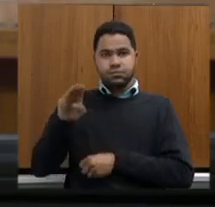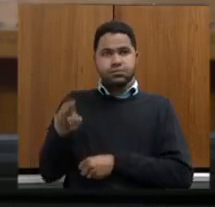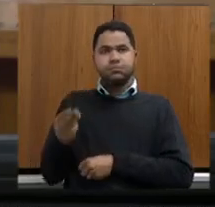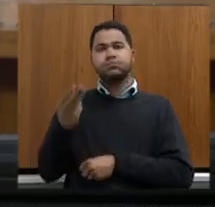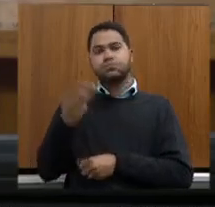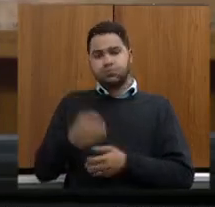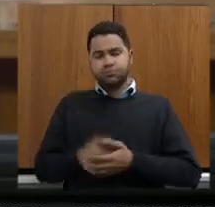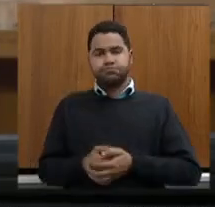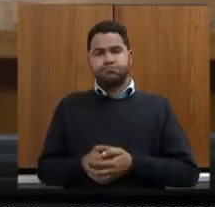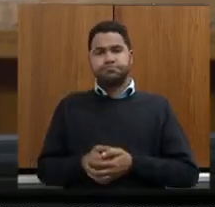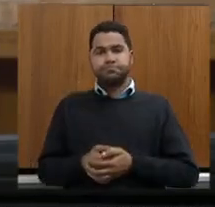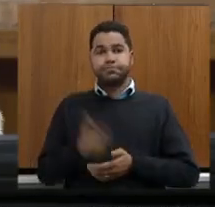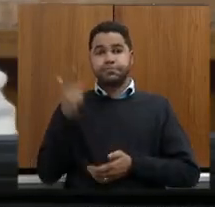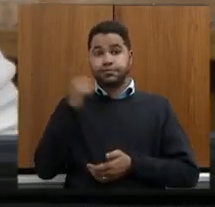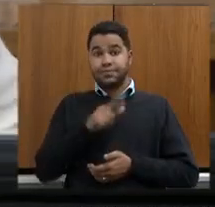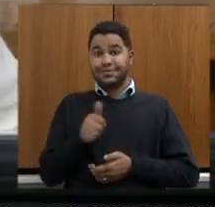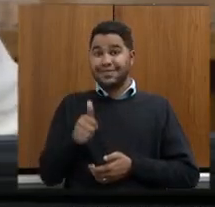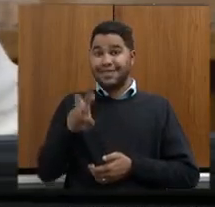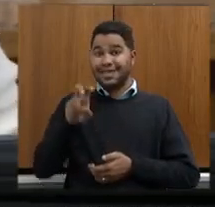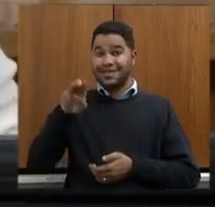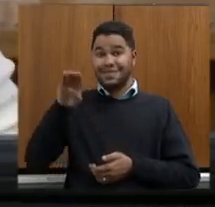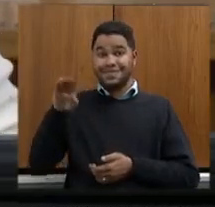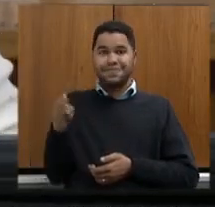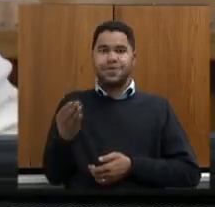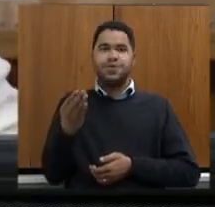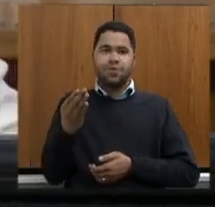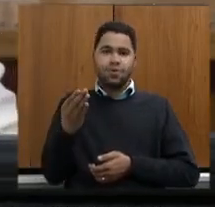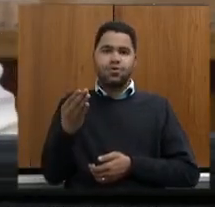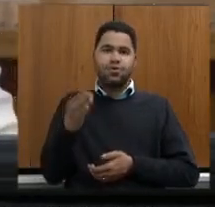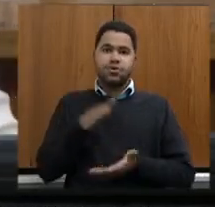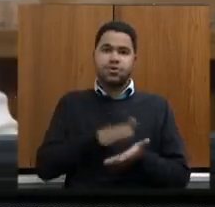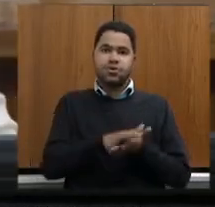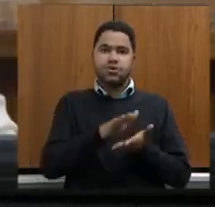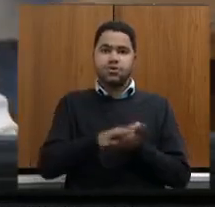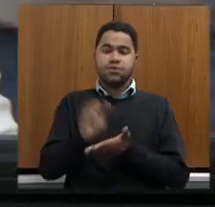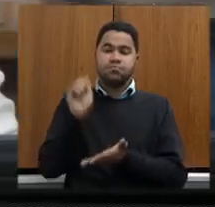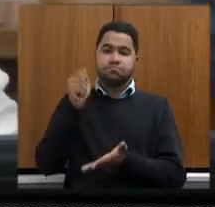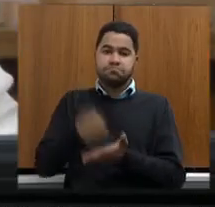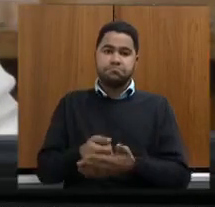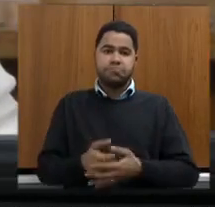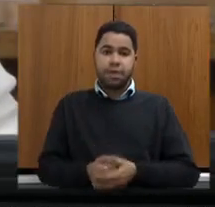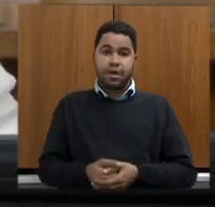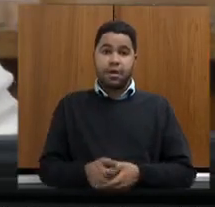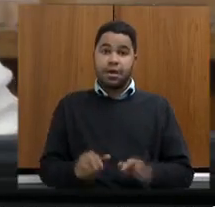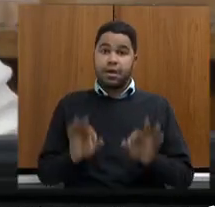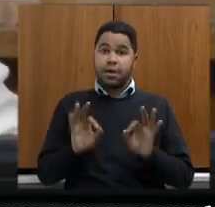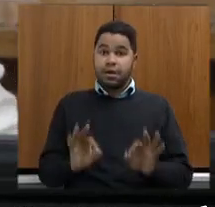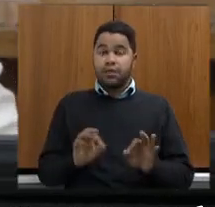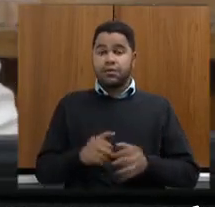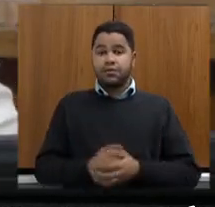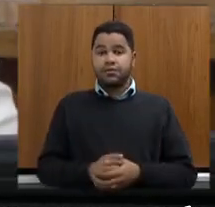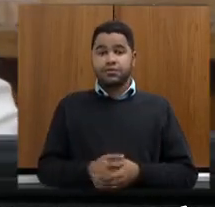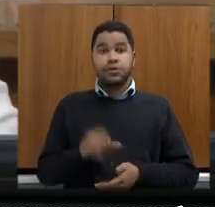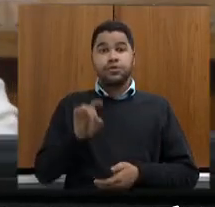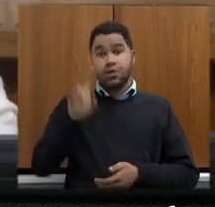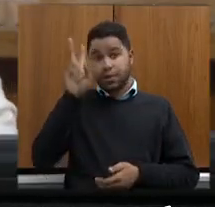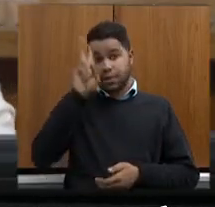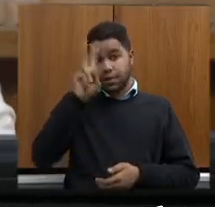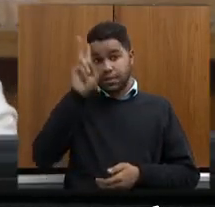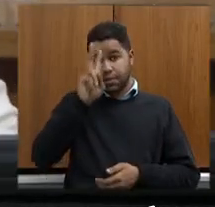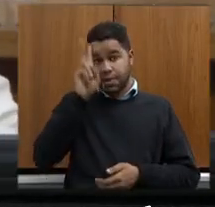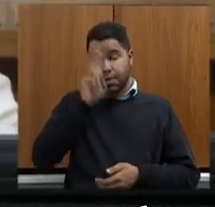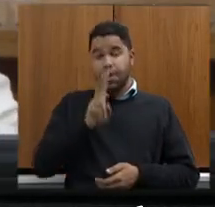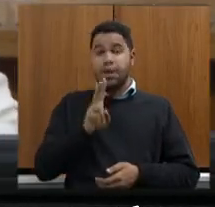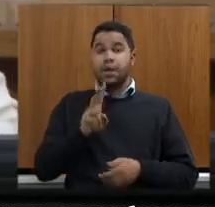reais são crescimento chegamos há 15 bilhões de despesa paga então você realmente e só lembrando